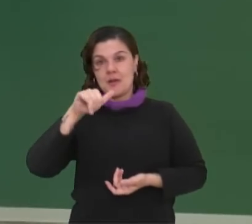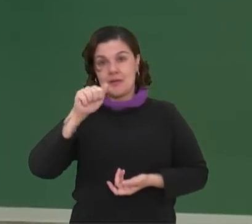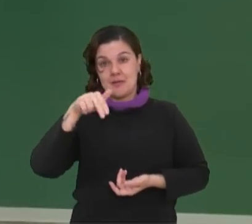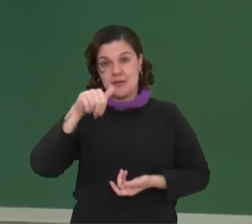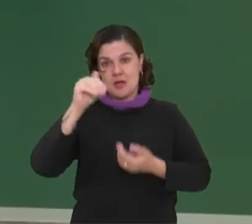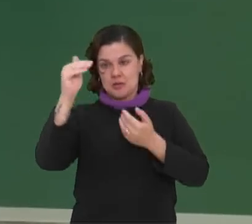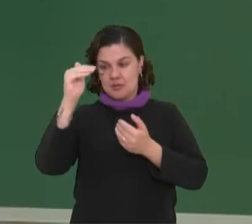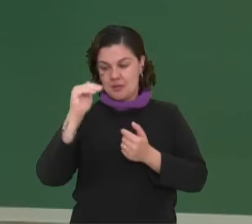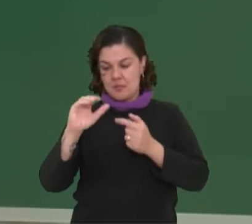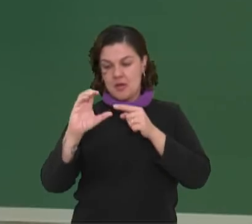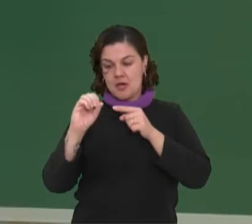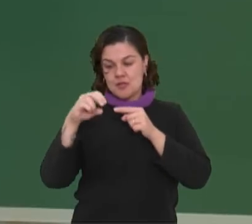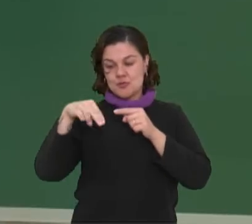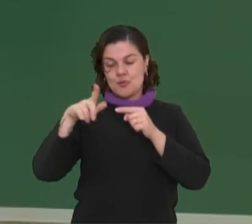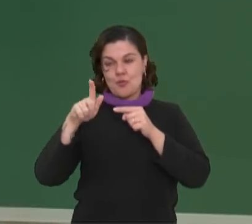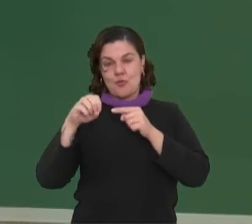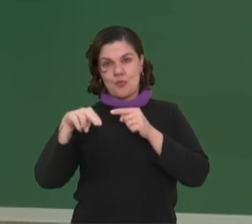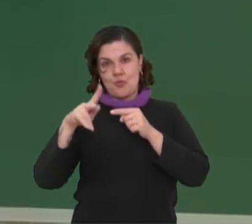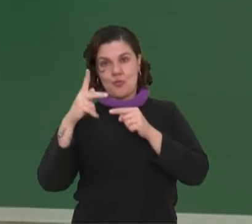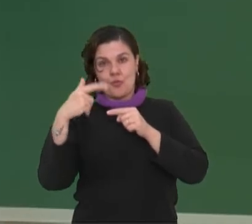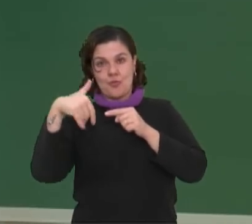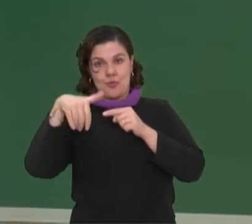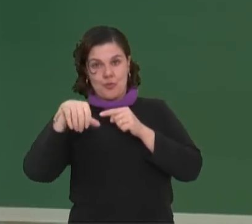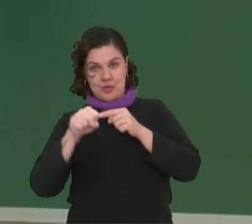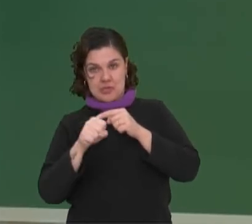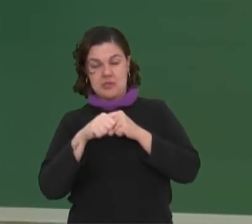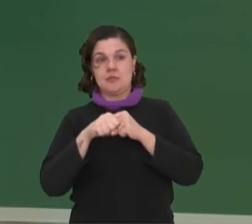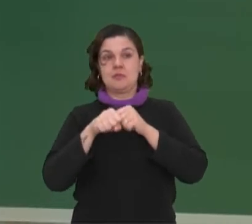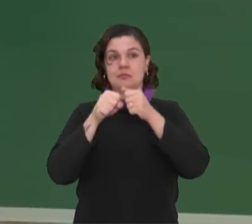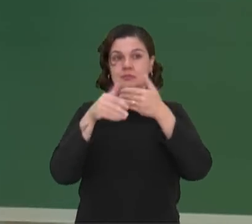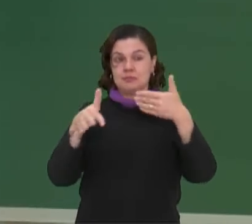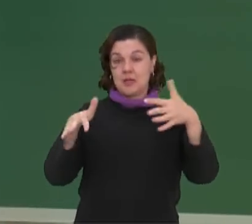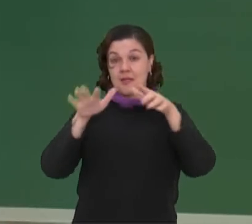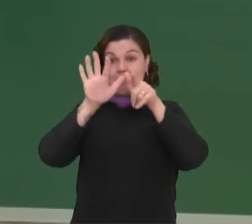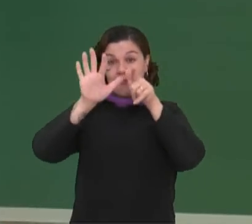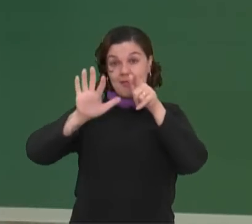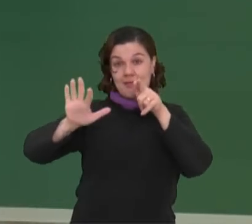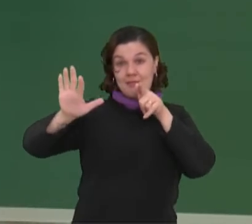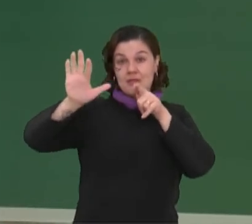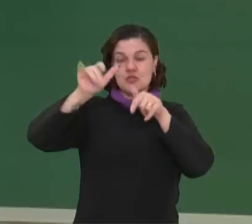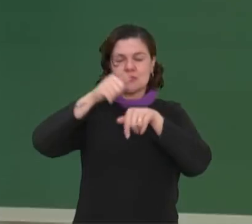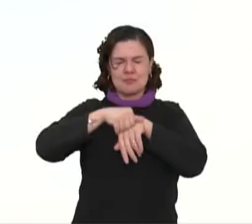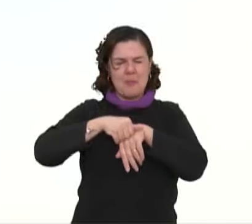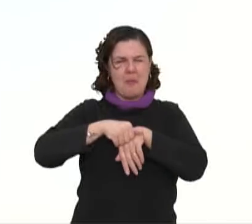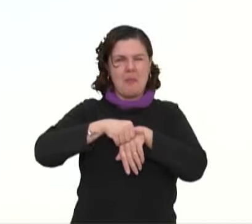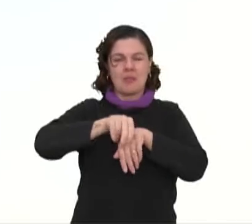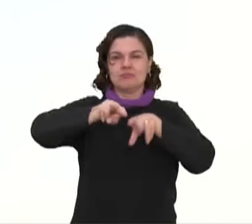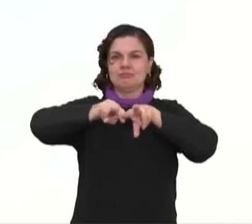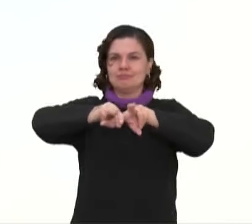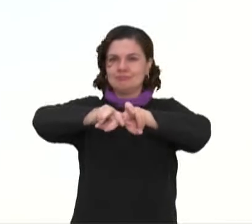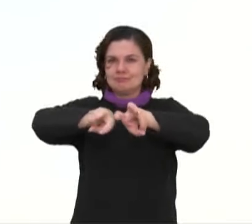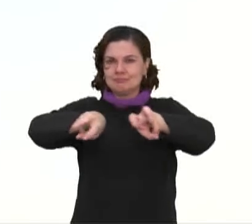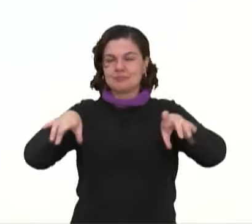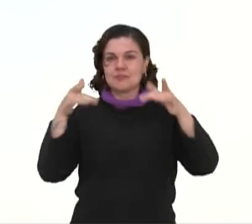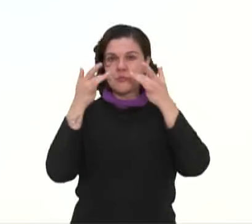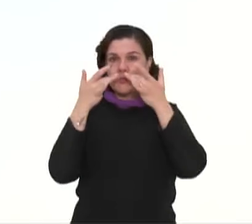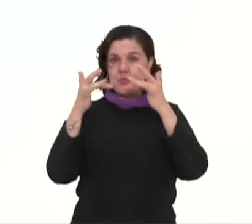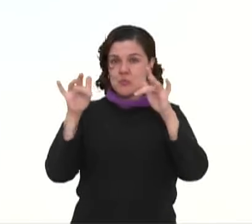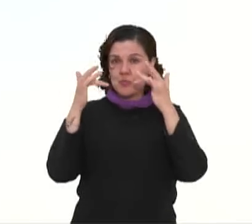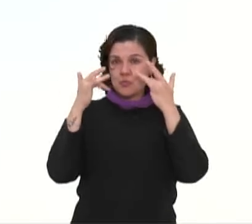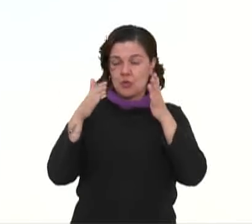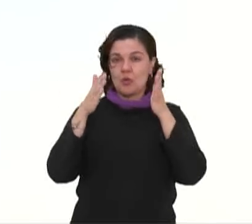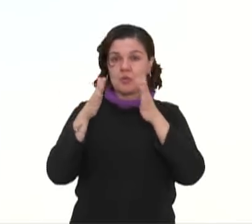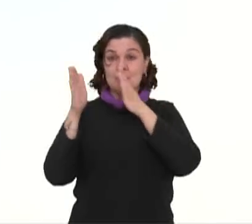Congonhas. Toda essa região aqui, onde mais você tinha minas de ouro. E esse caminho do